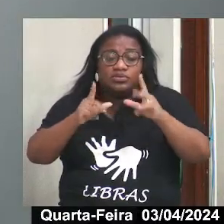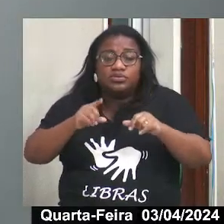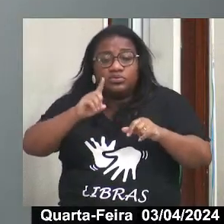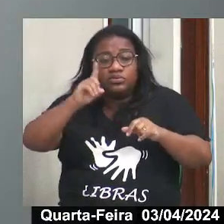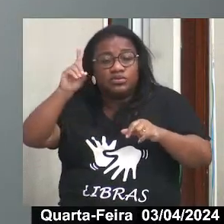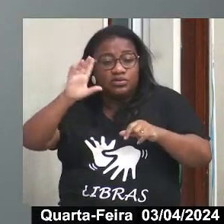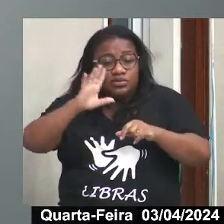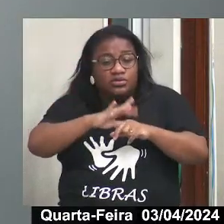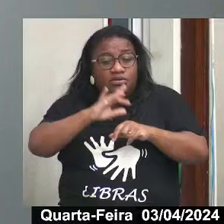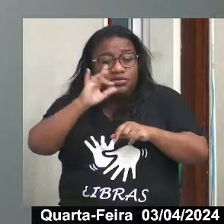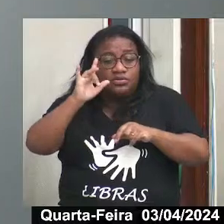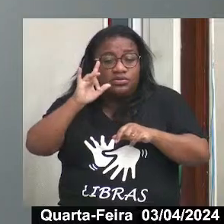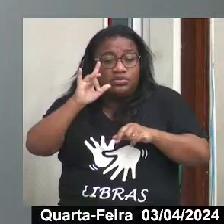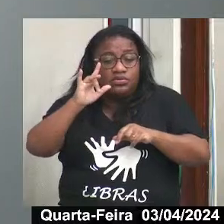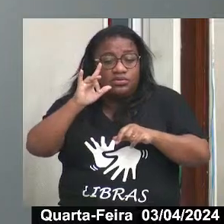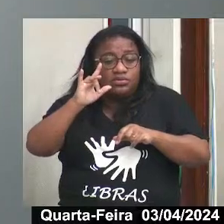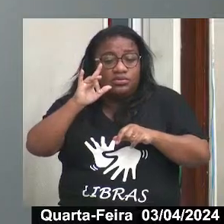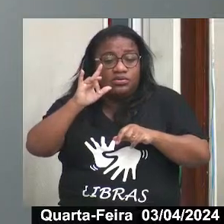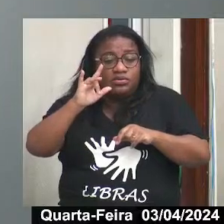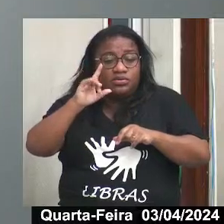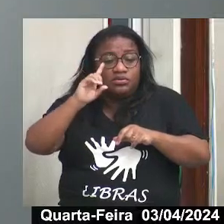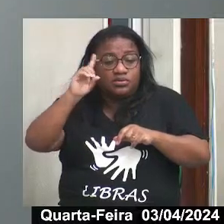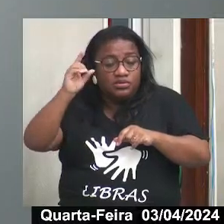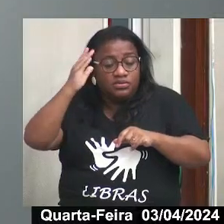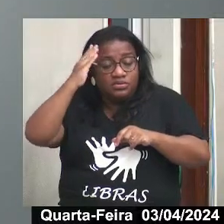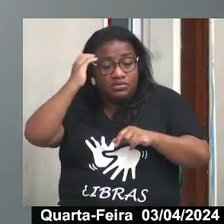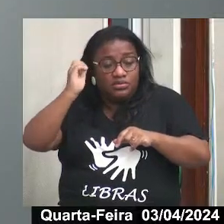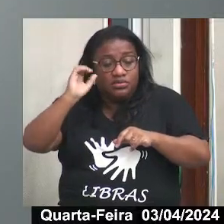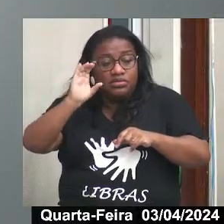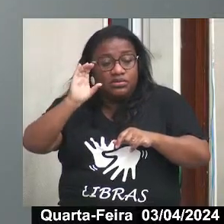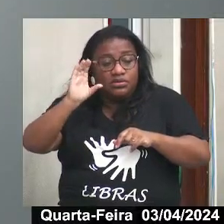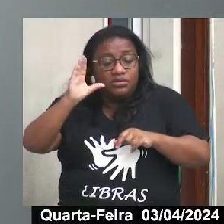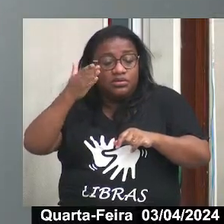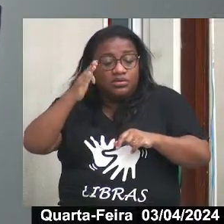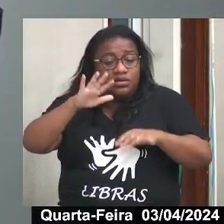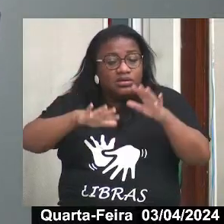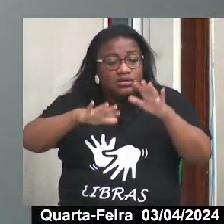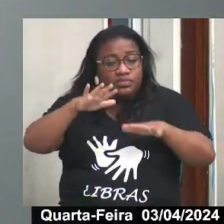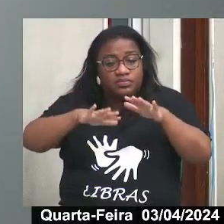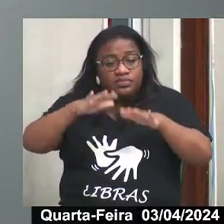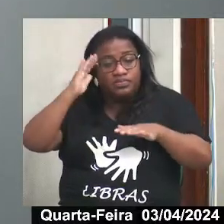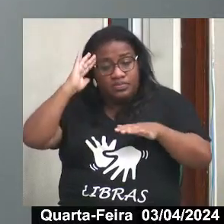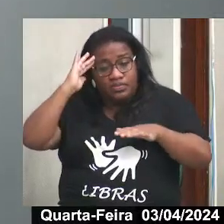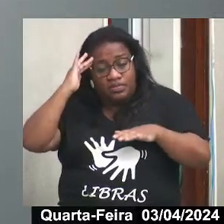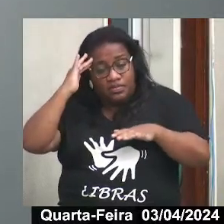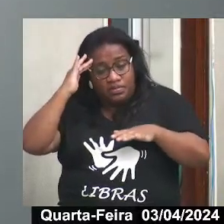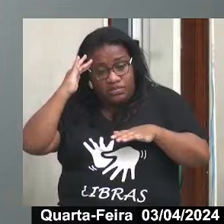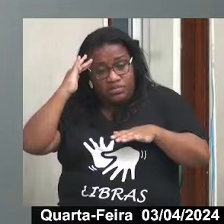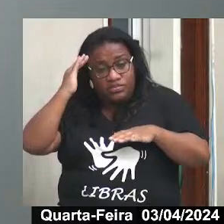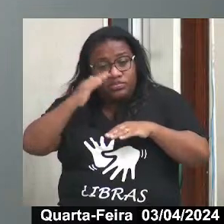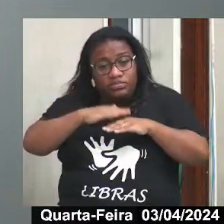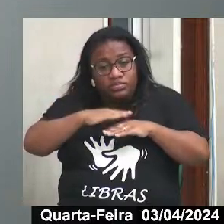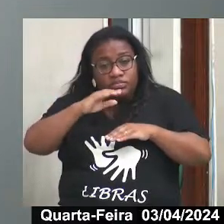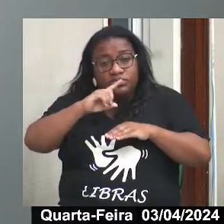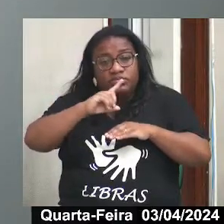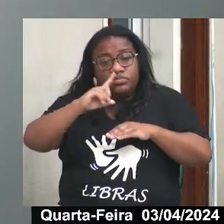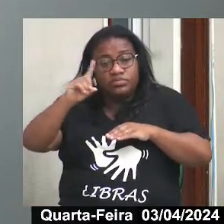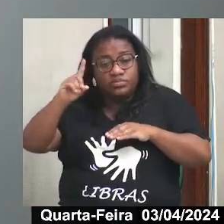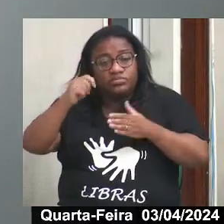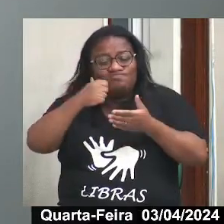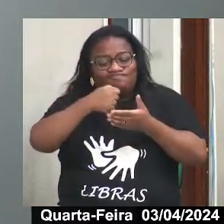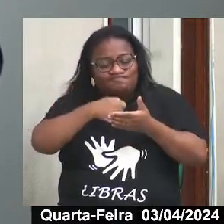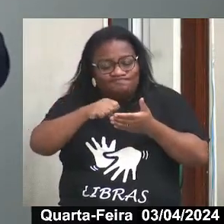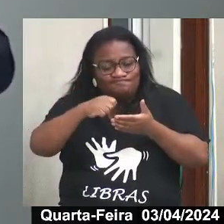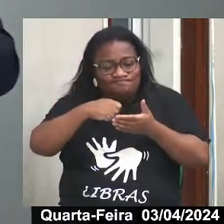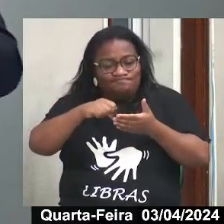toca tem um motivo que muitas vezes nós não entendemos. Mas Deus